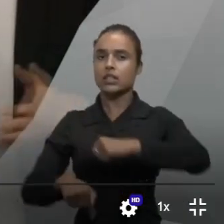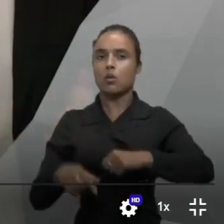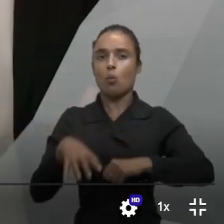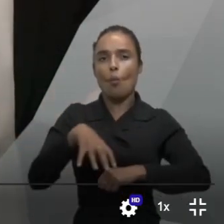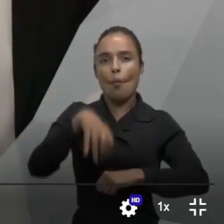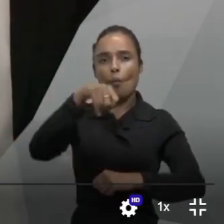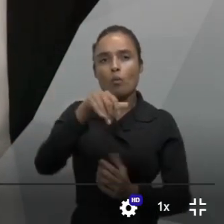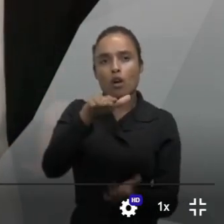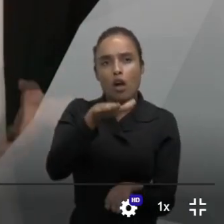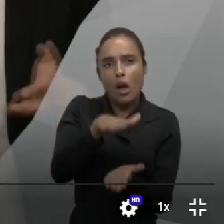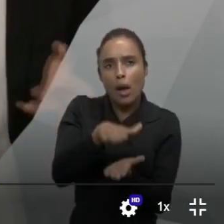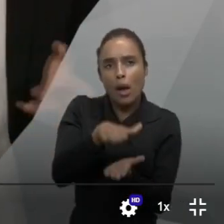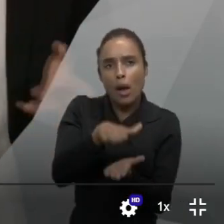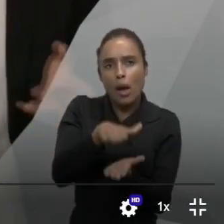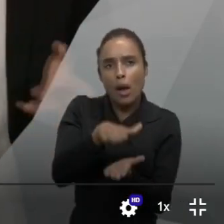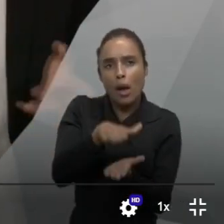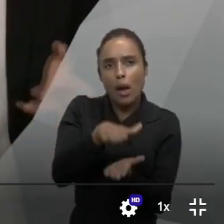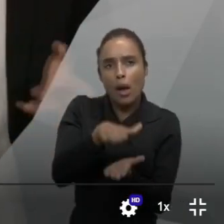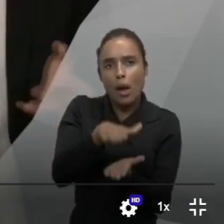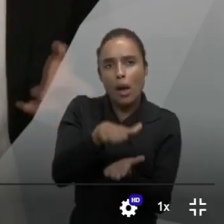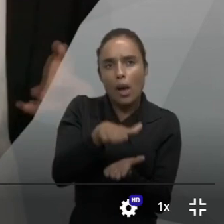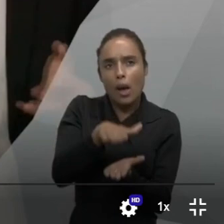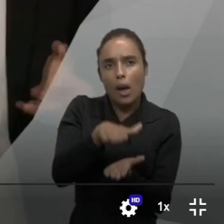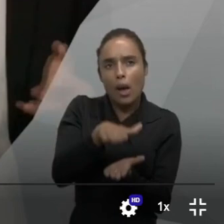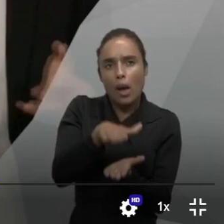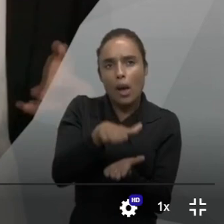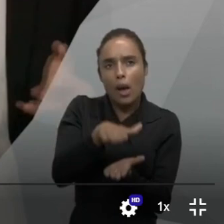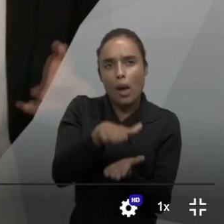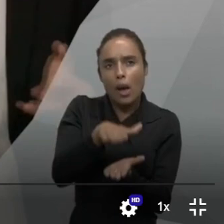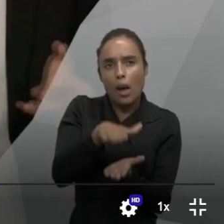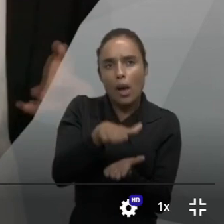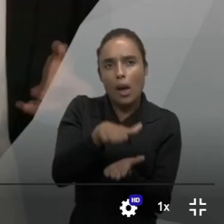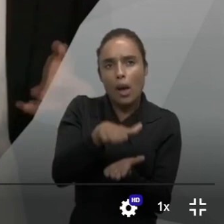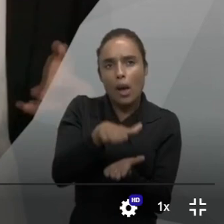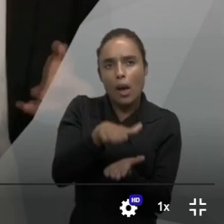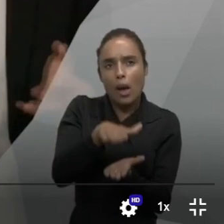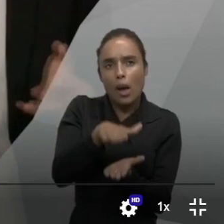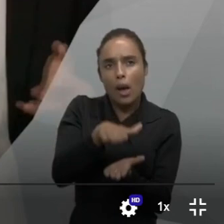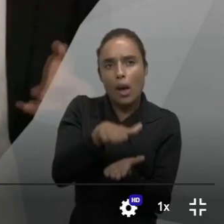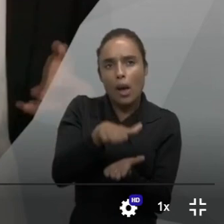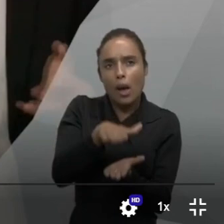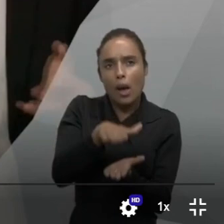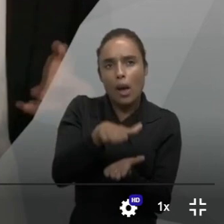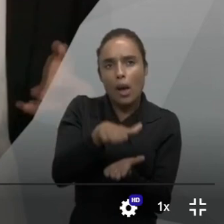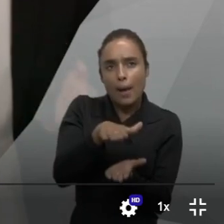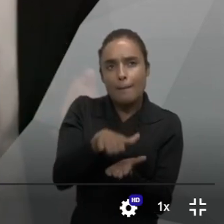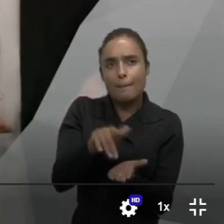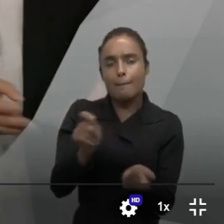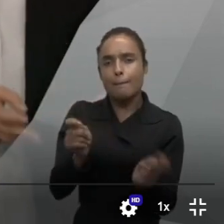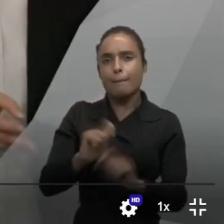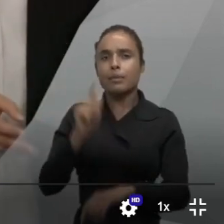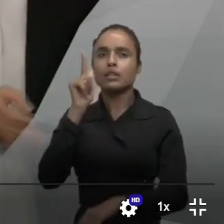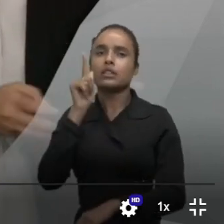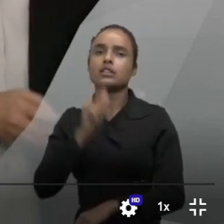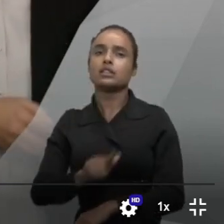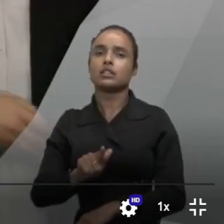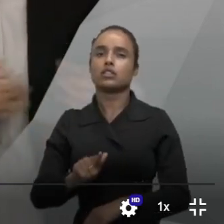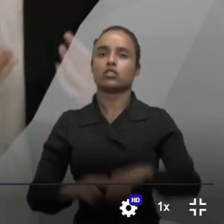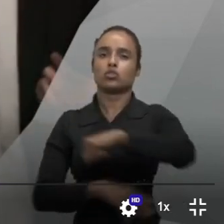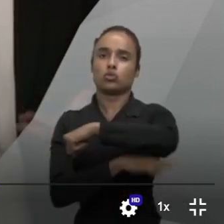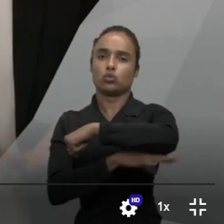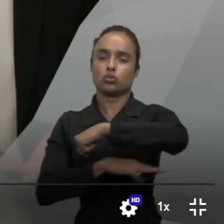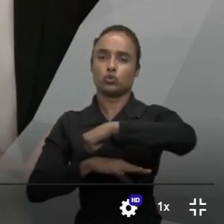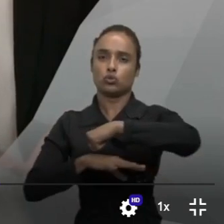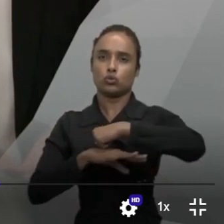Esse trabalho em conjunto aproxima aproxima ainda mais a estrutura